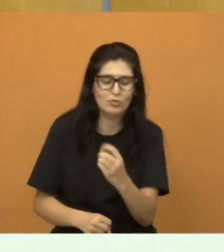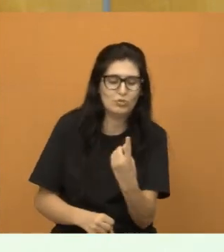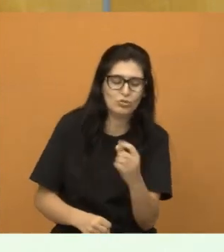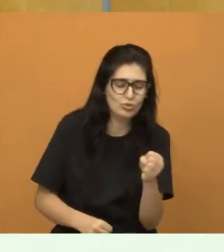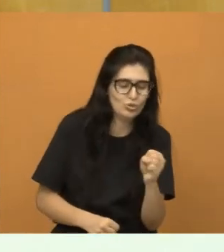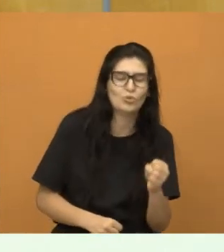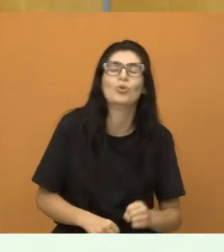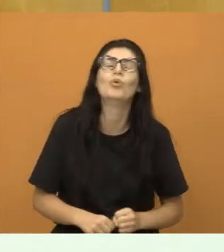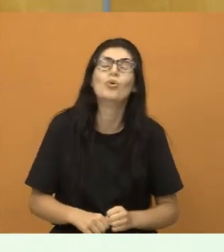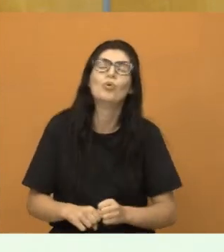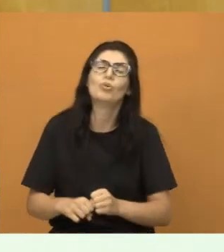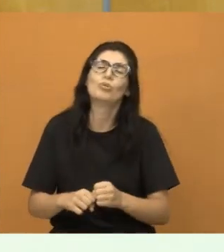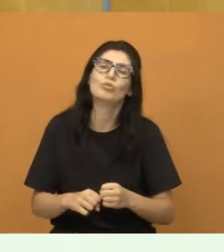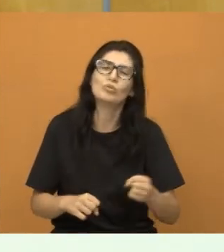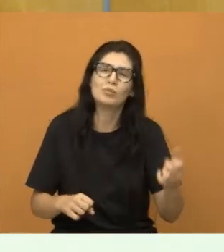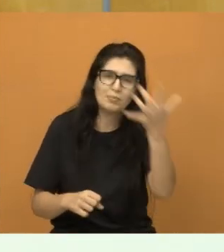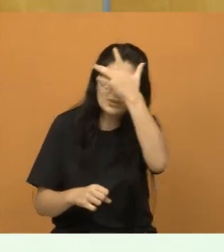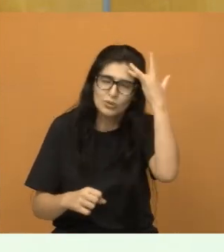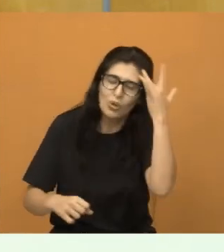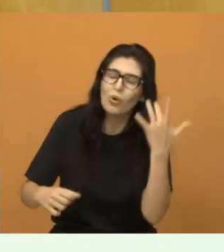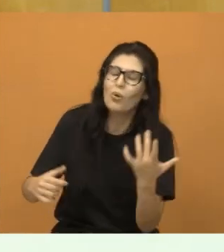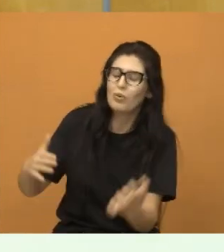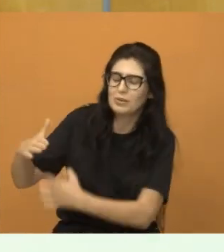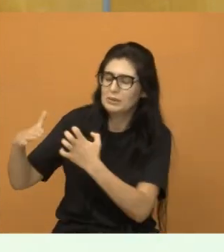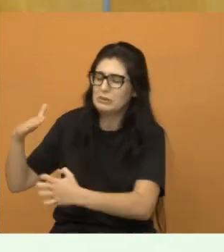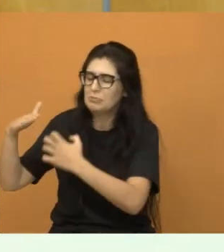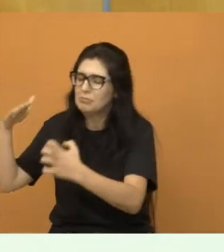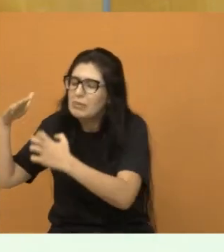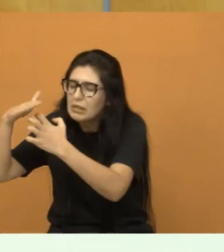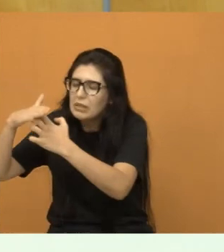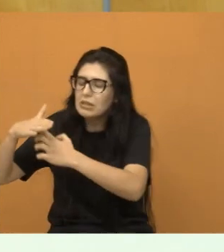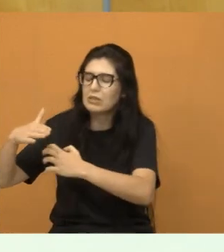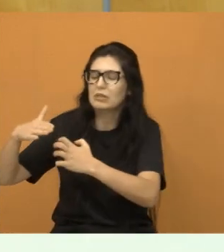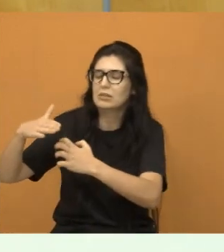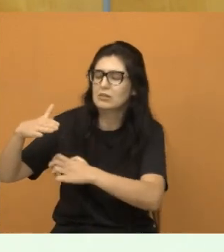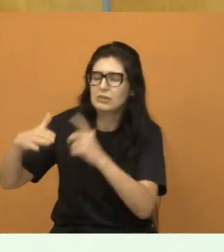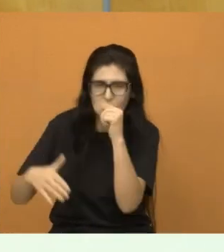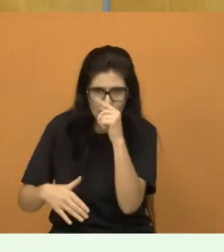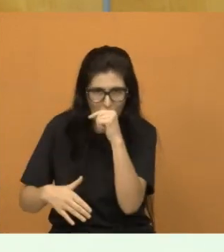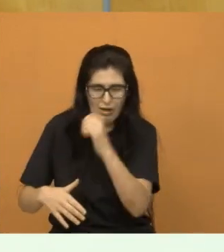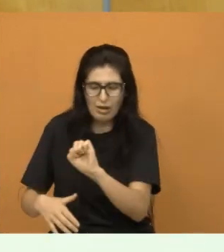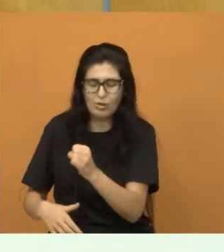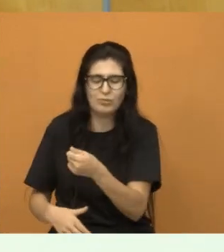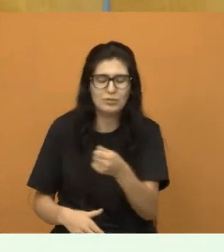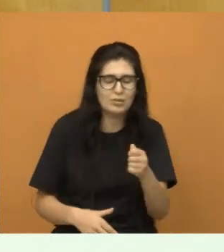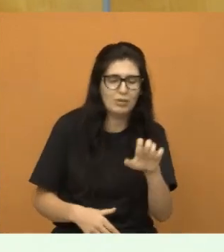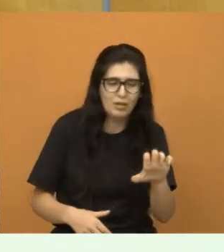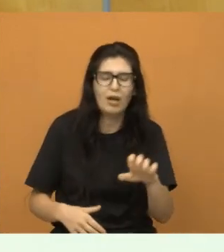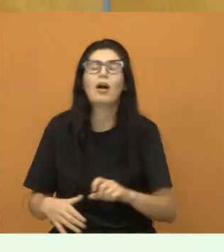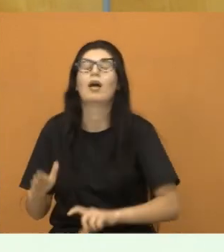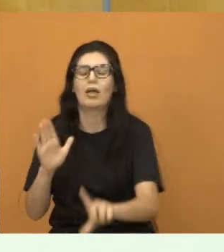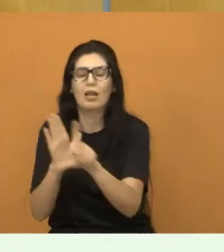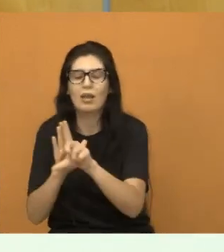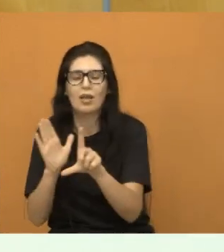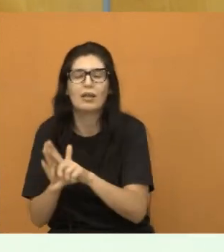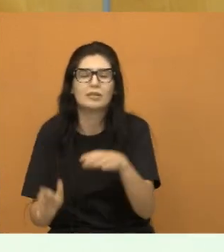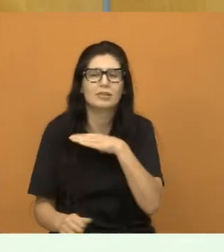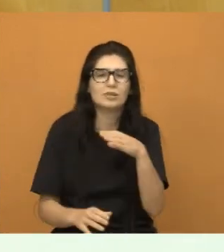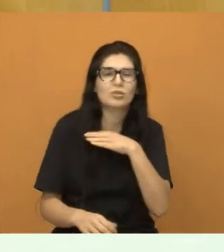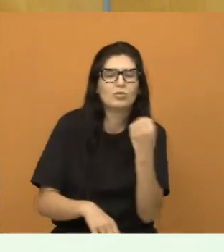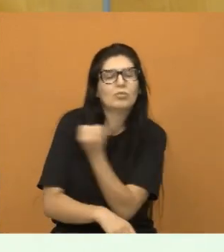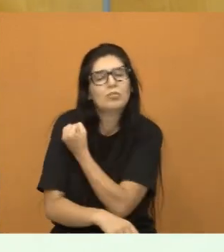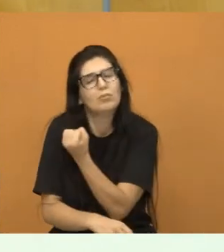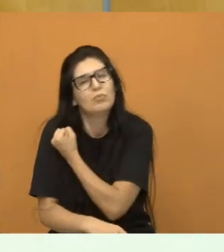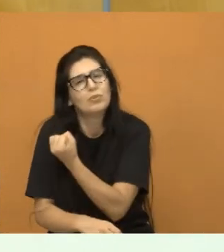servidores do Serviço de Água e Esgoto de Jacareí, dispostos na Lei Municipal número